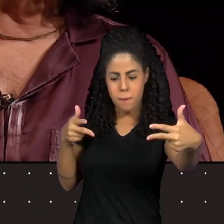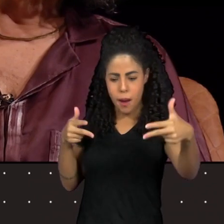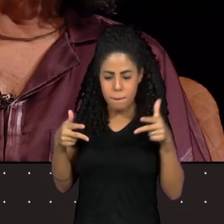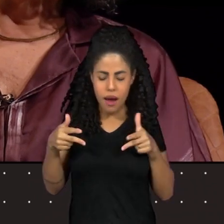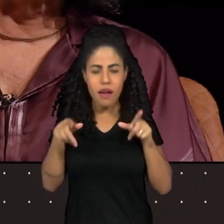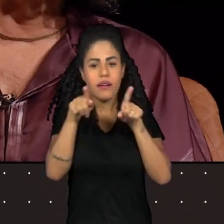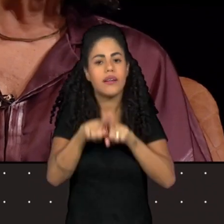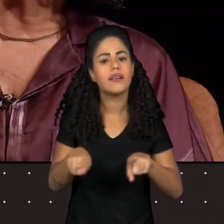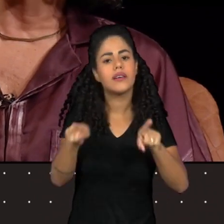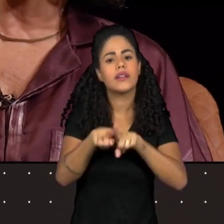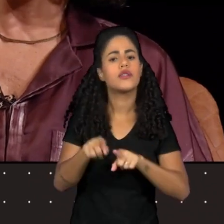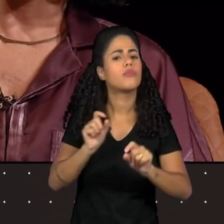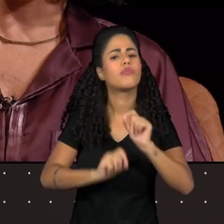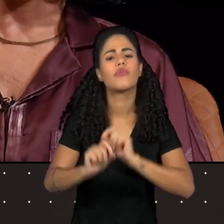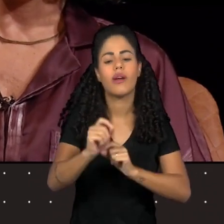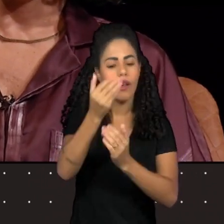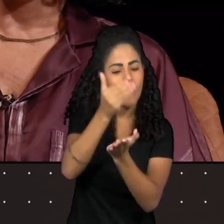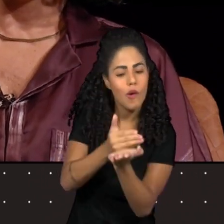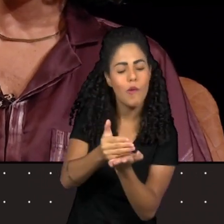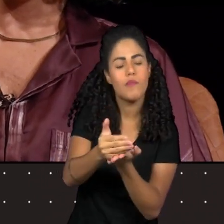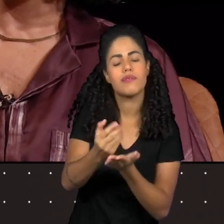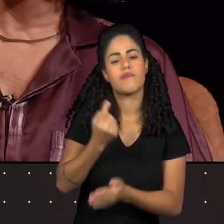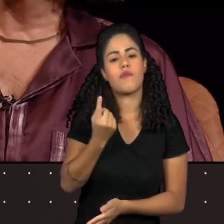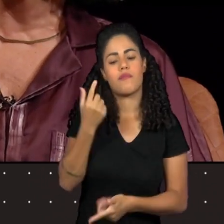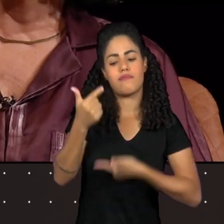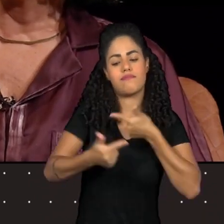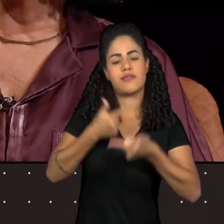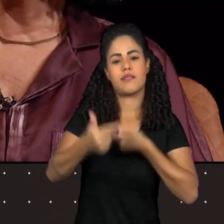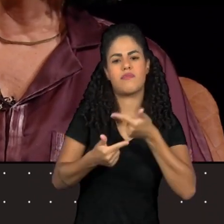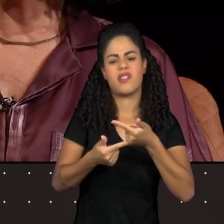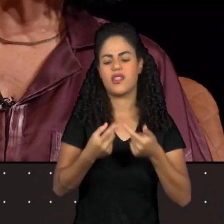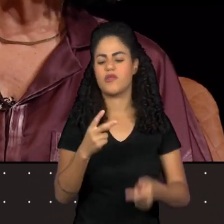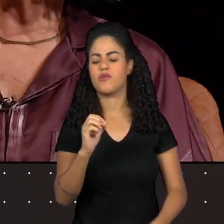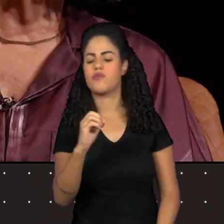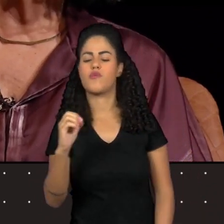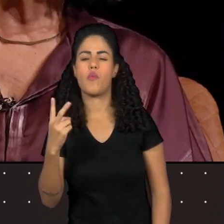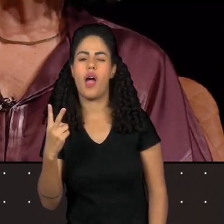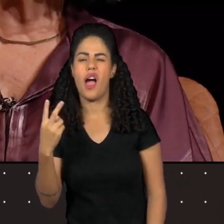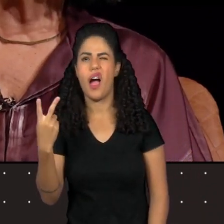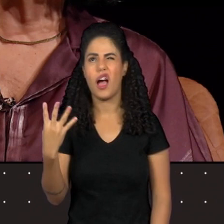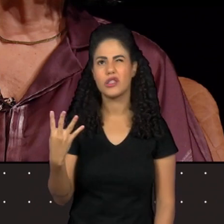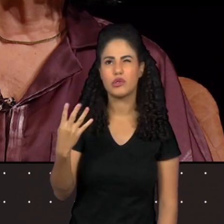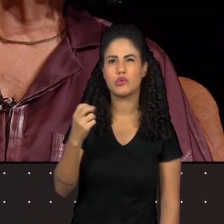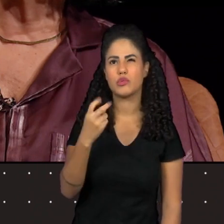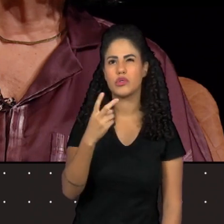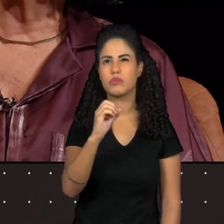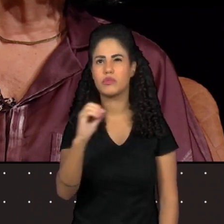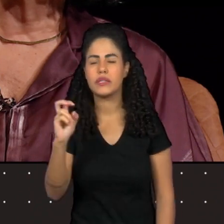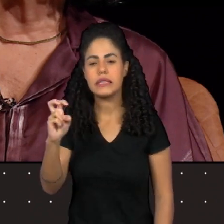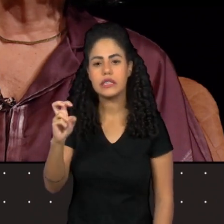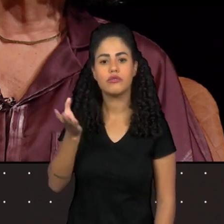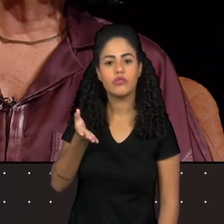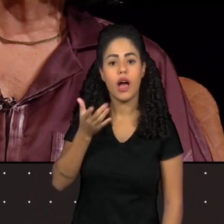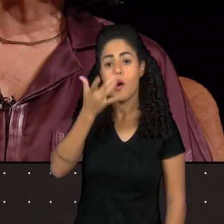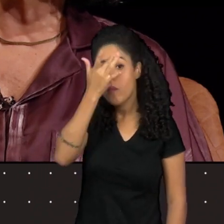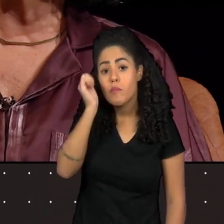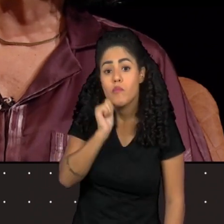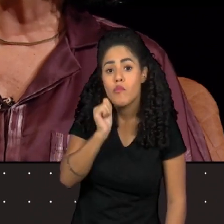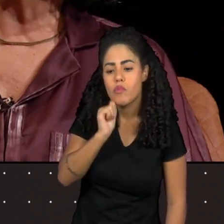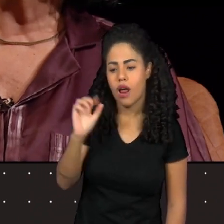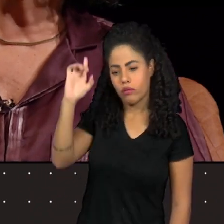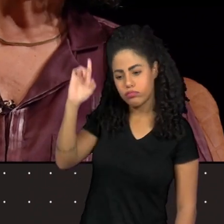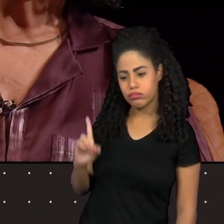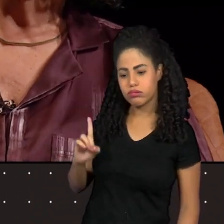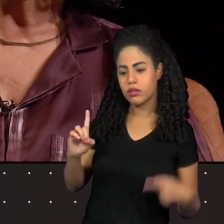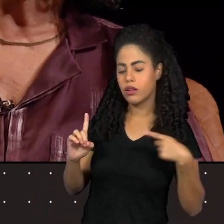pelo fato de já ter começado meu primeiro trabalho em 2004, 2005, vendo uma mulher dirigir. Isso